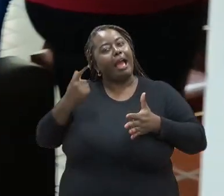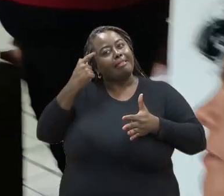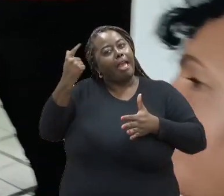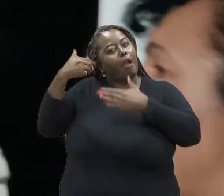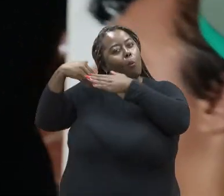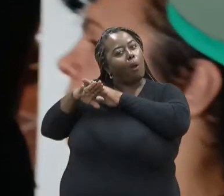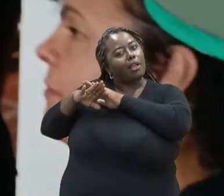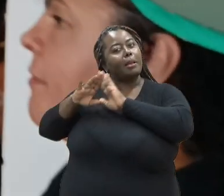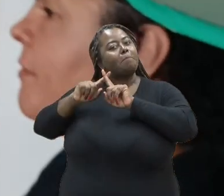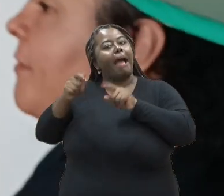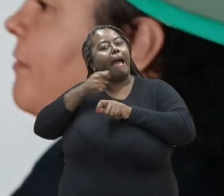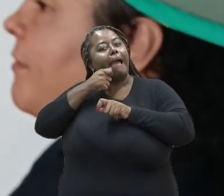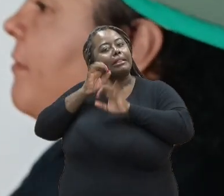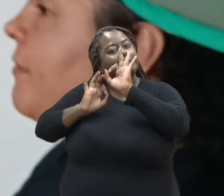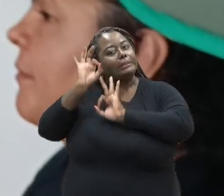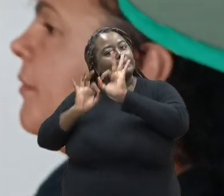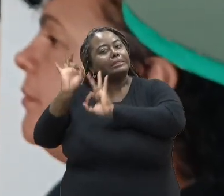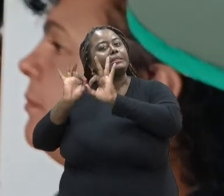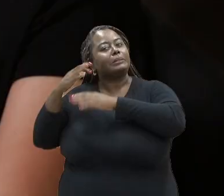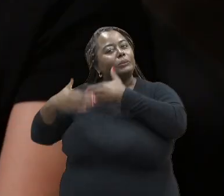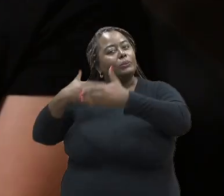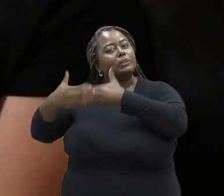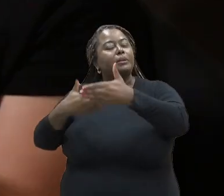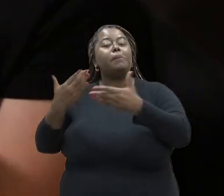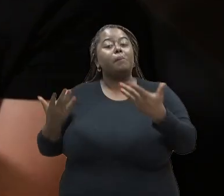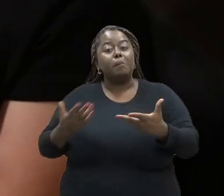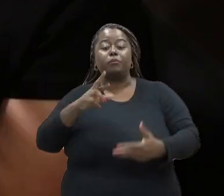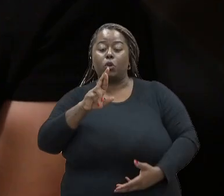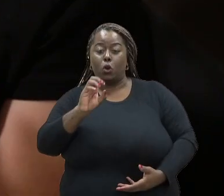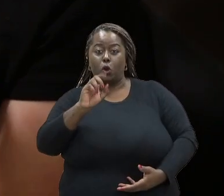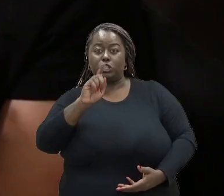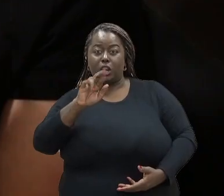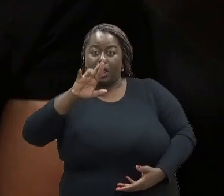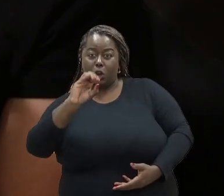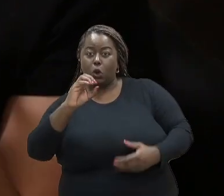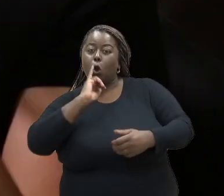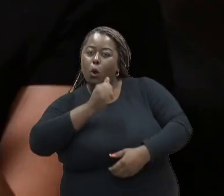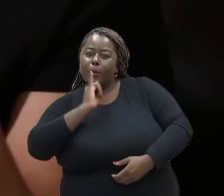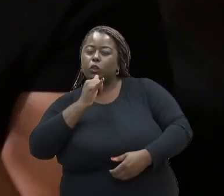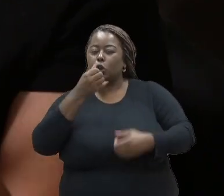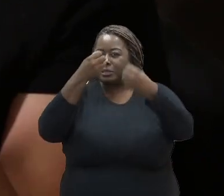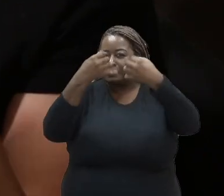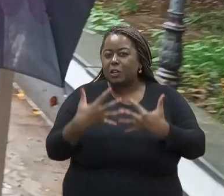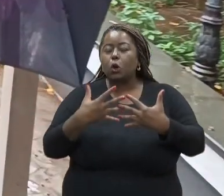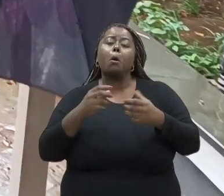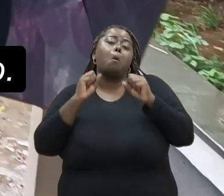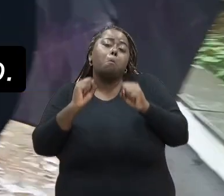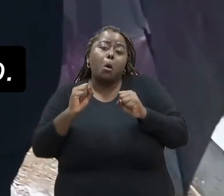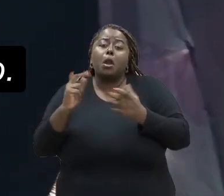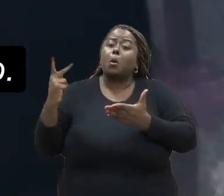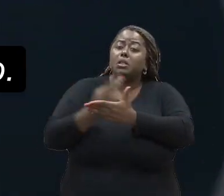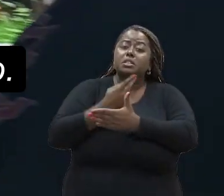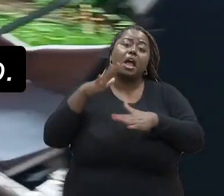meio que congelada, mas eu não tinha trabalhado, né, nessa história. Eu lembro que o Rogério comentou na aula que poderia acontecer, assim, às vezes